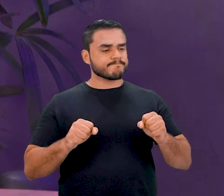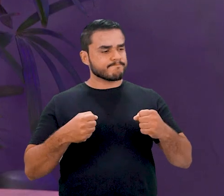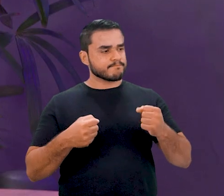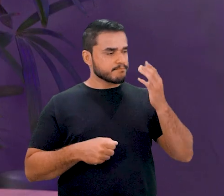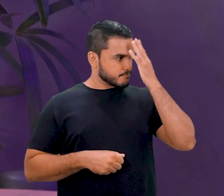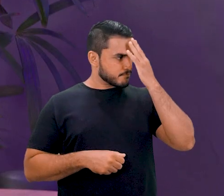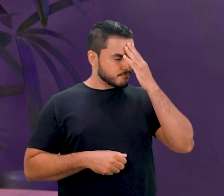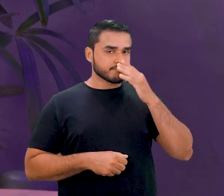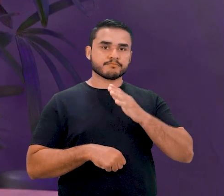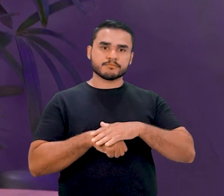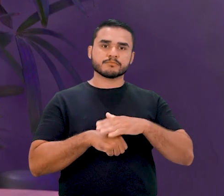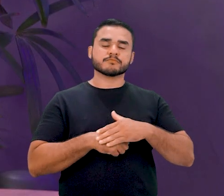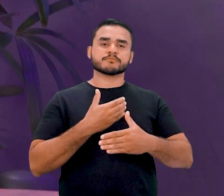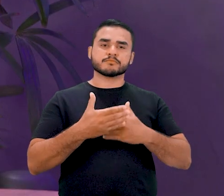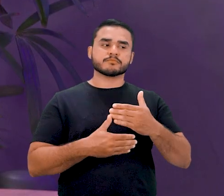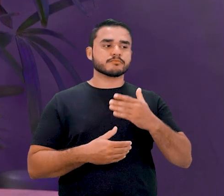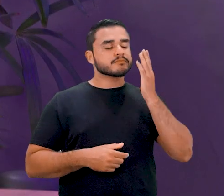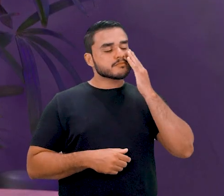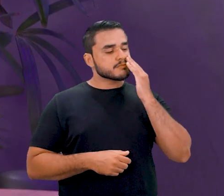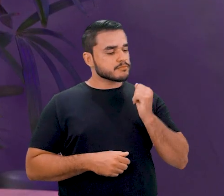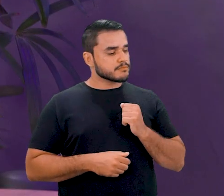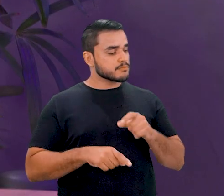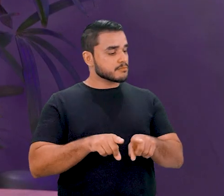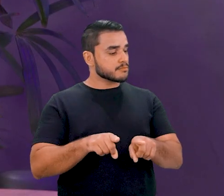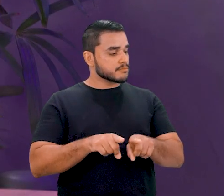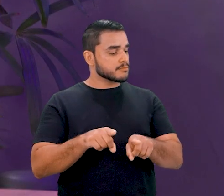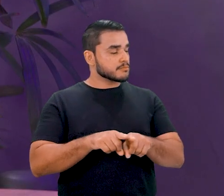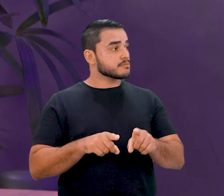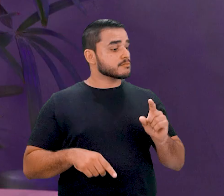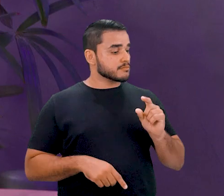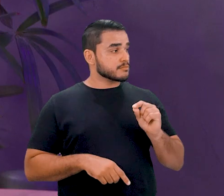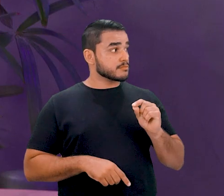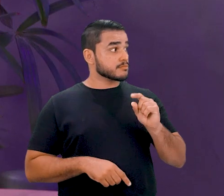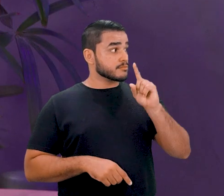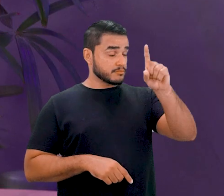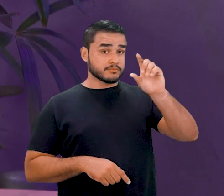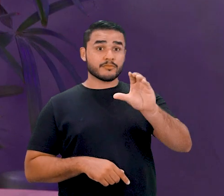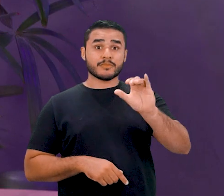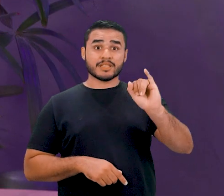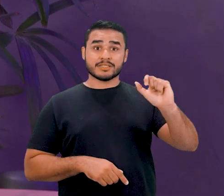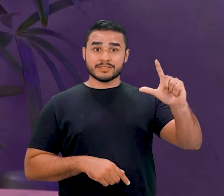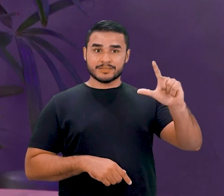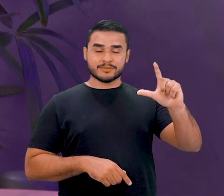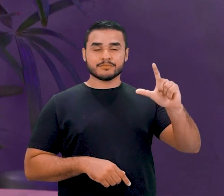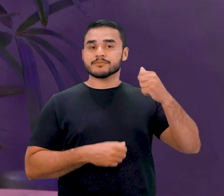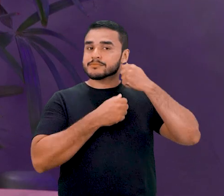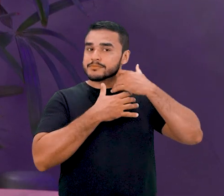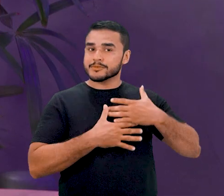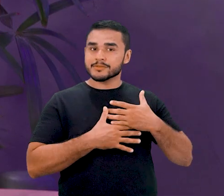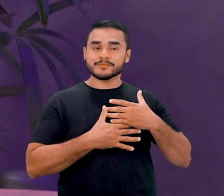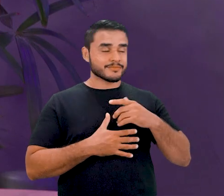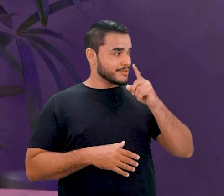potente sobre isso. A própria Central de Tradução e Interpretação de Libras e Audiodescrição, a gente teve até agora,